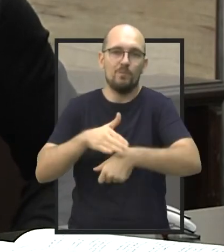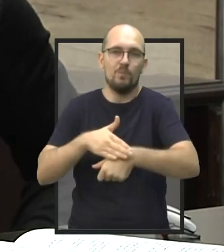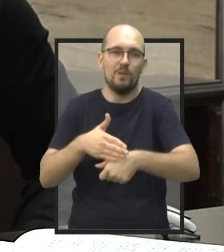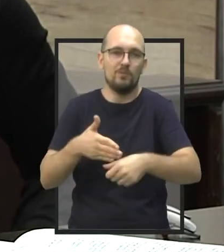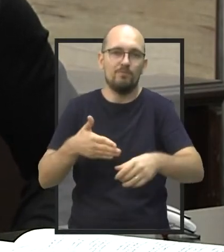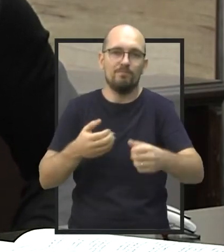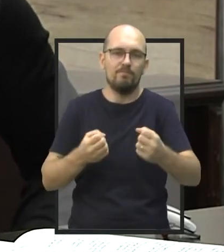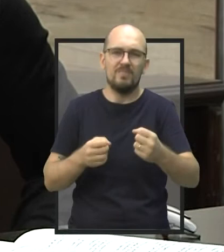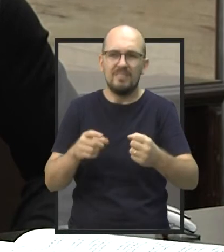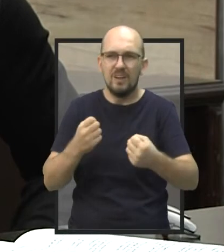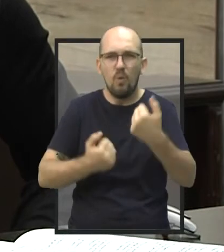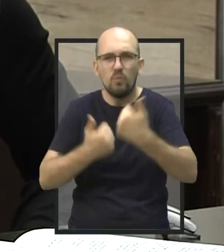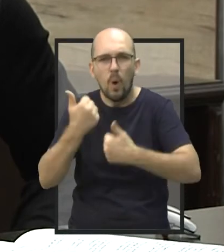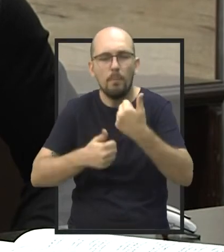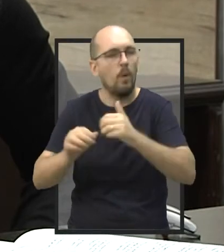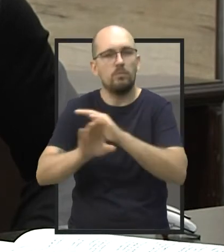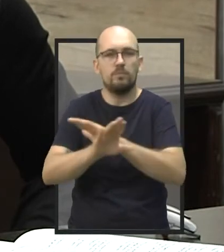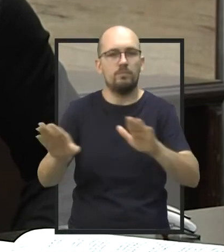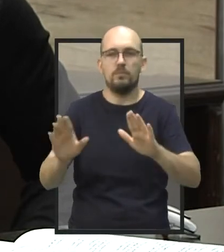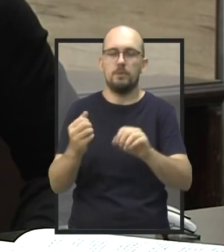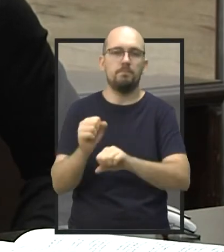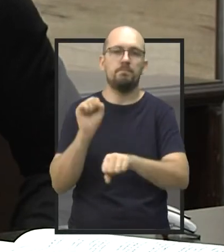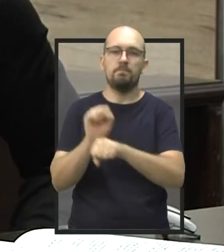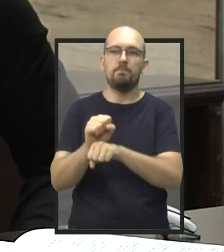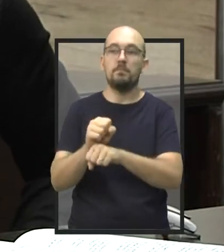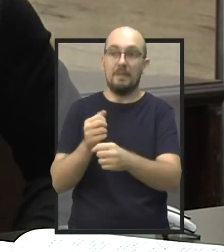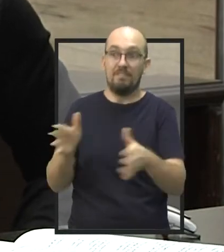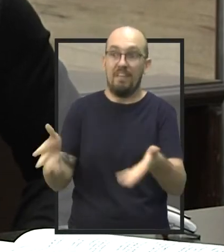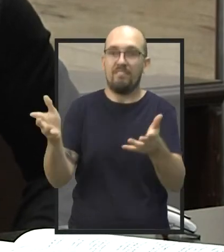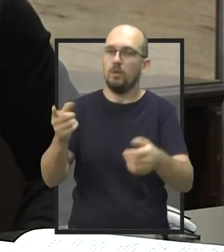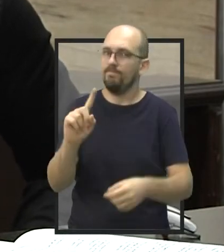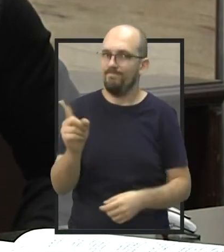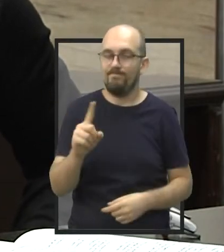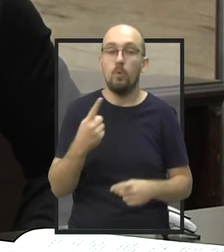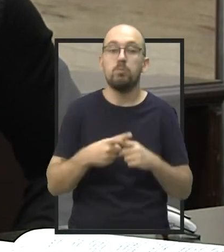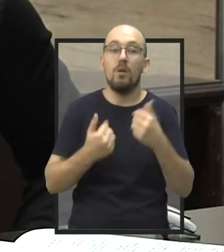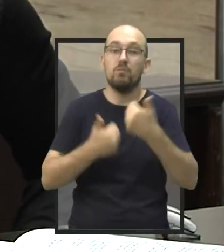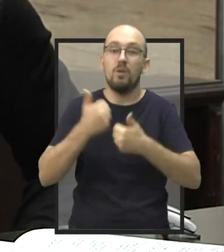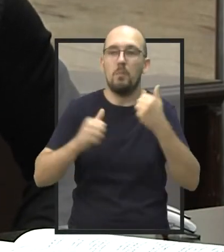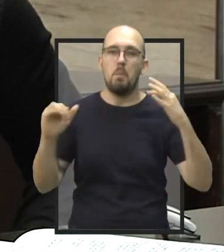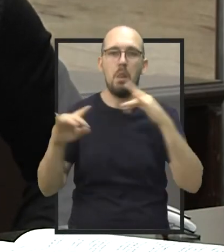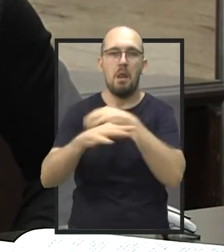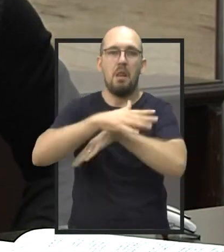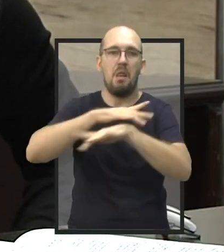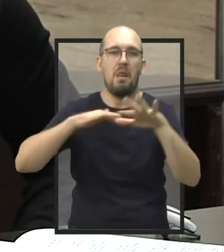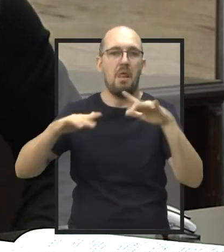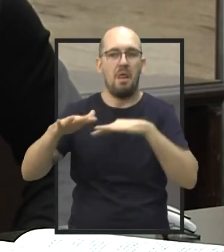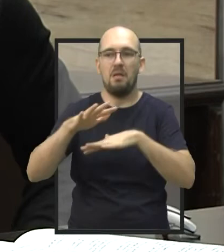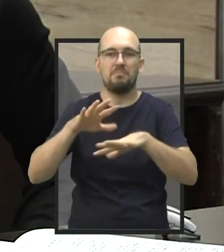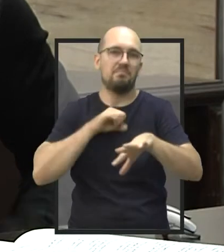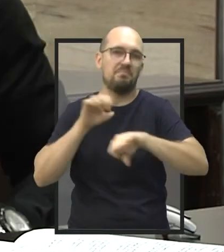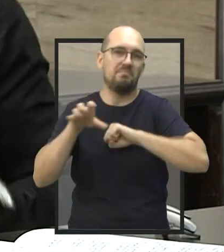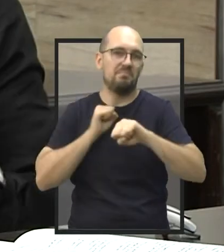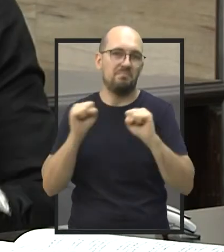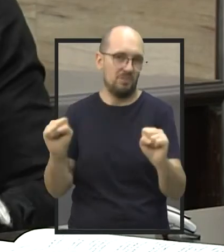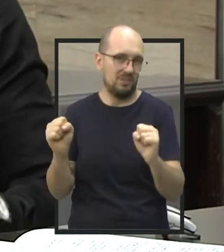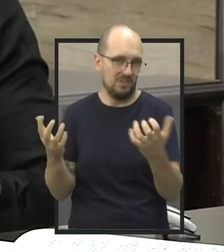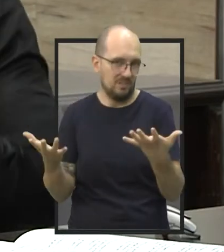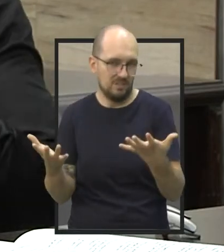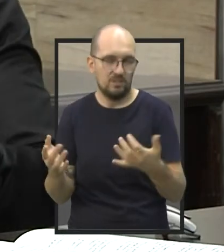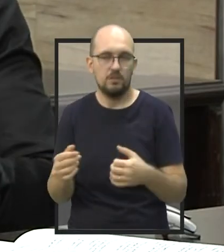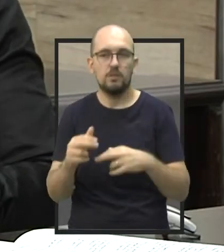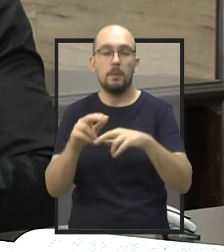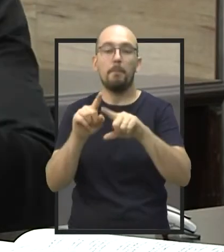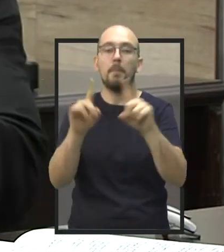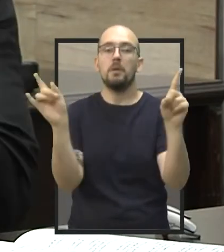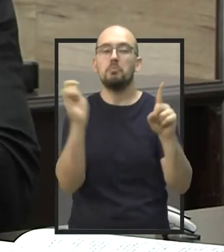não apoio ninguém, né, a participar porque são aglomerações, mas eu acho que essa parte, por exemplo, não as partes